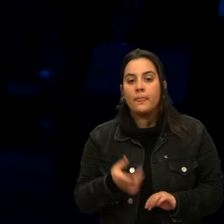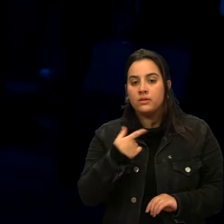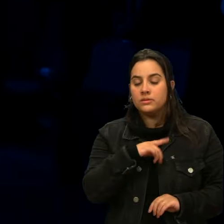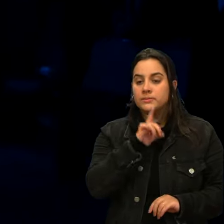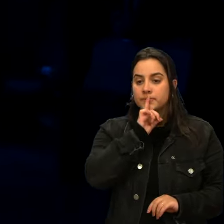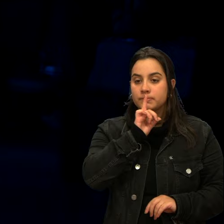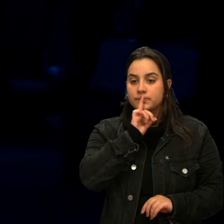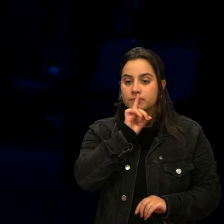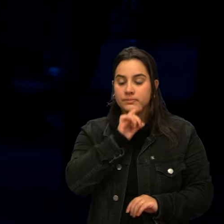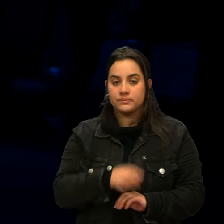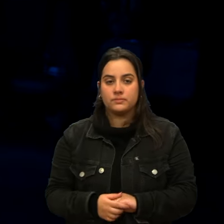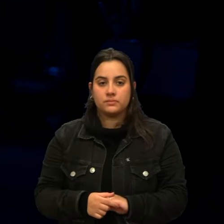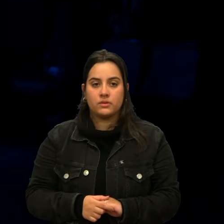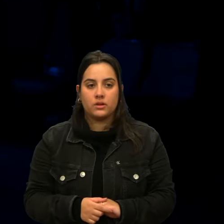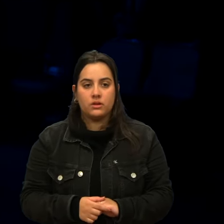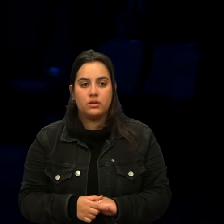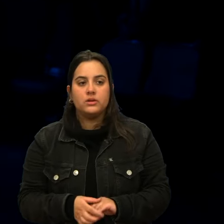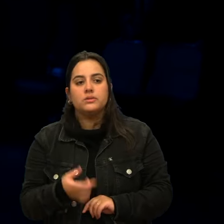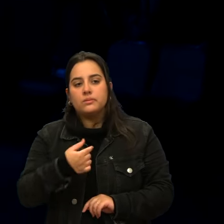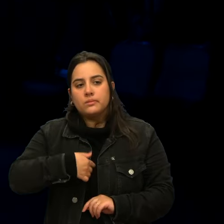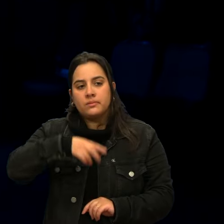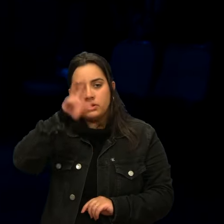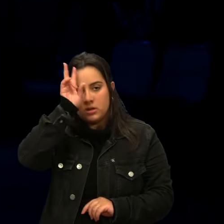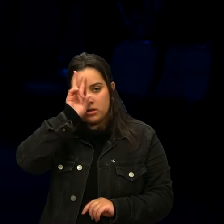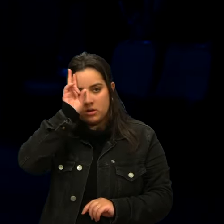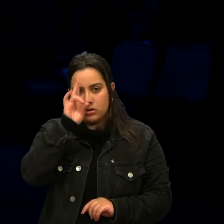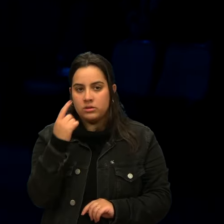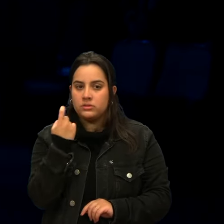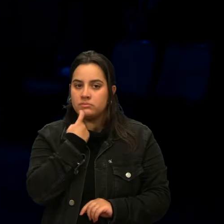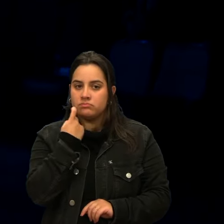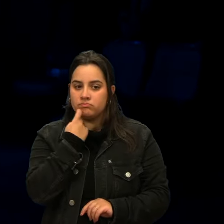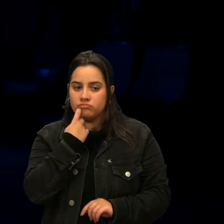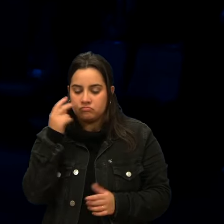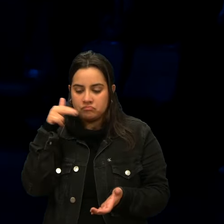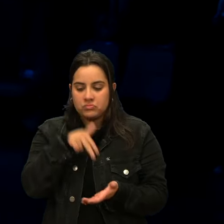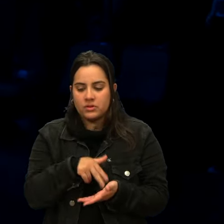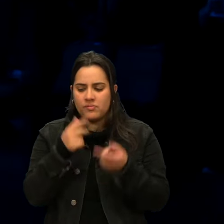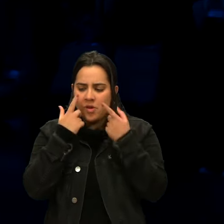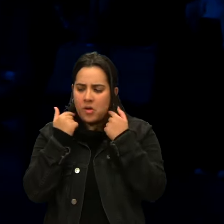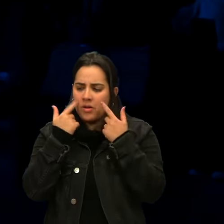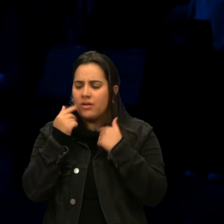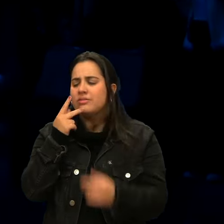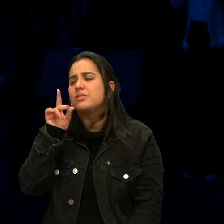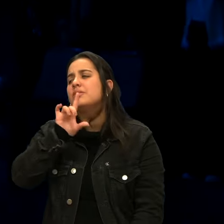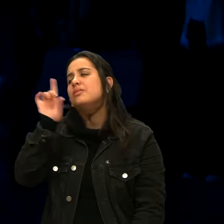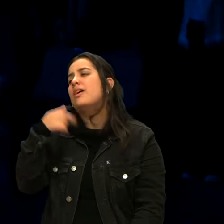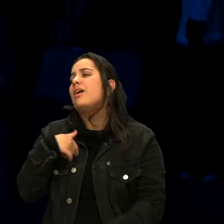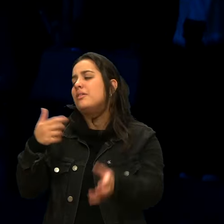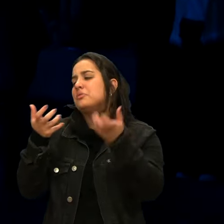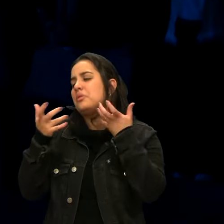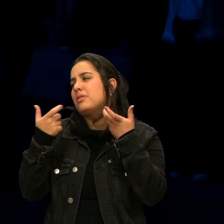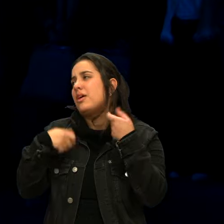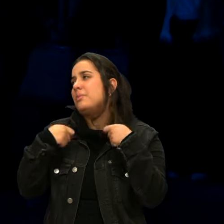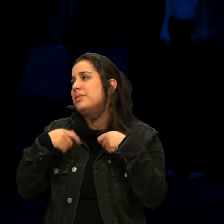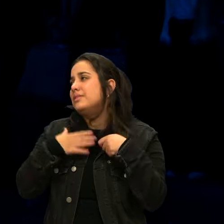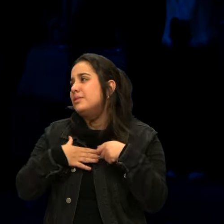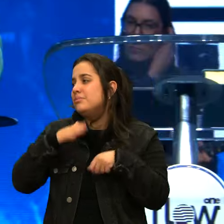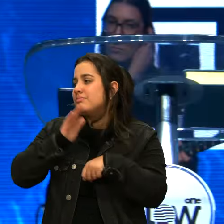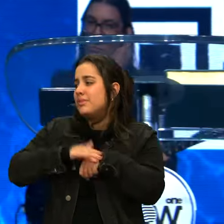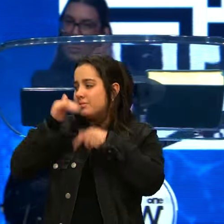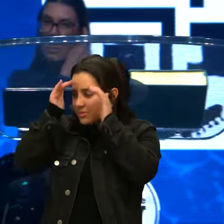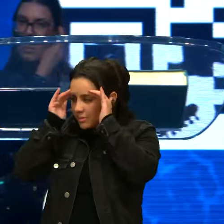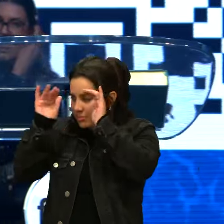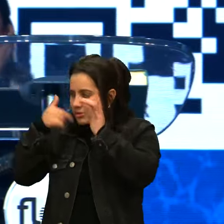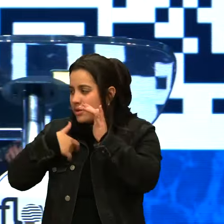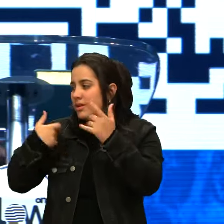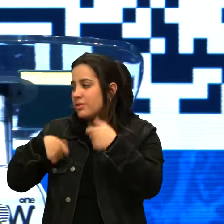agora. E eu lembro que toda sexta-feira eu estava aqui chorando e falando, Deus, eu quero ser uma filha mais obediente. Deus, eu